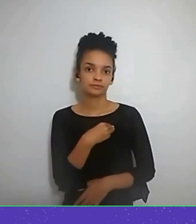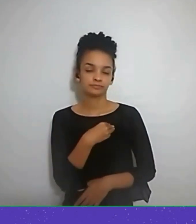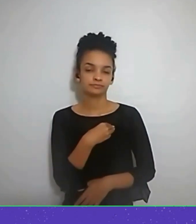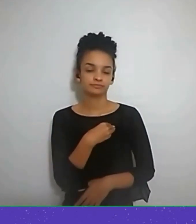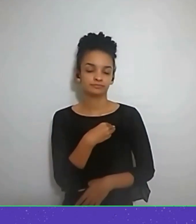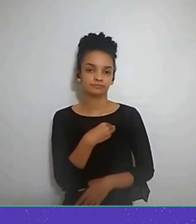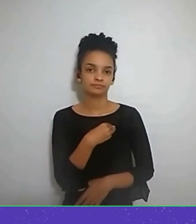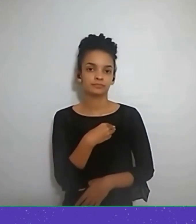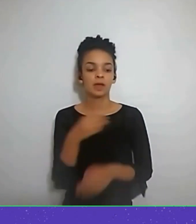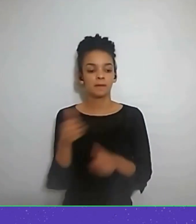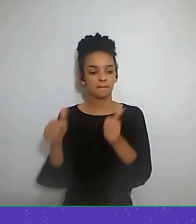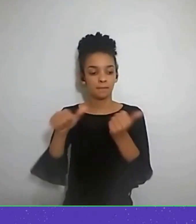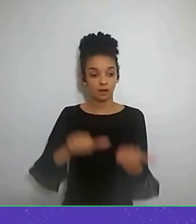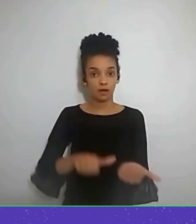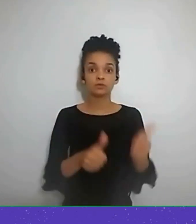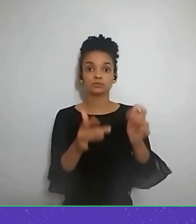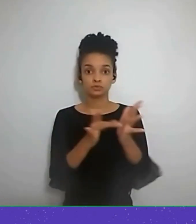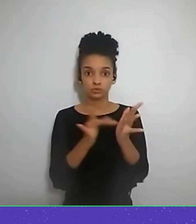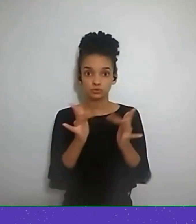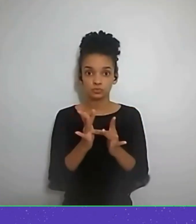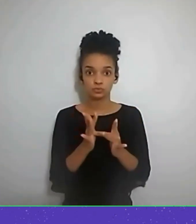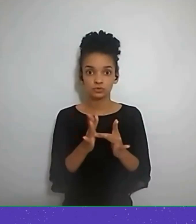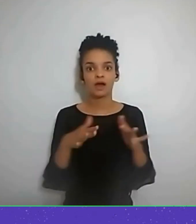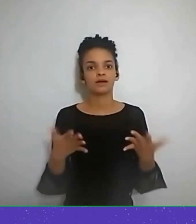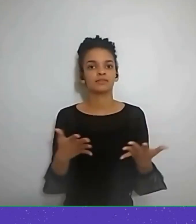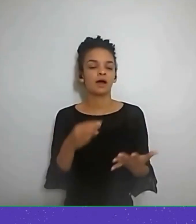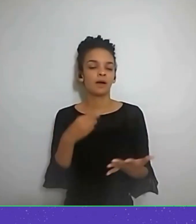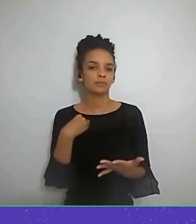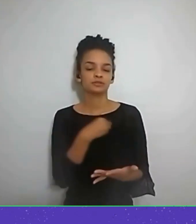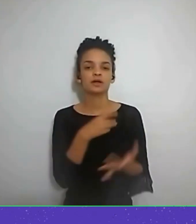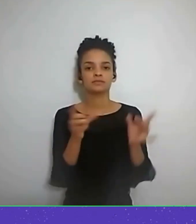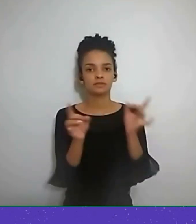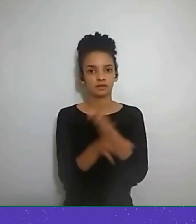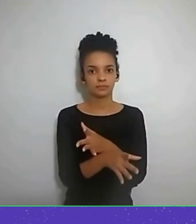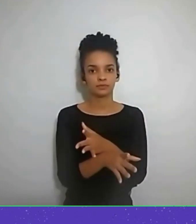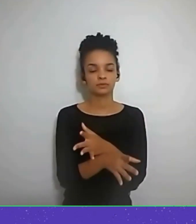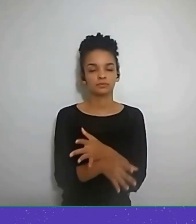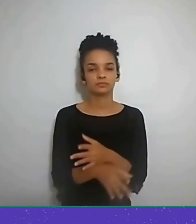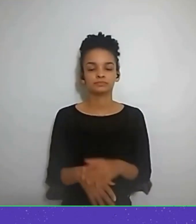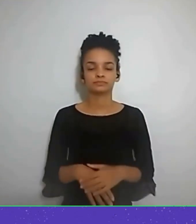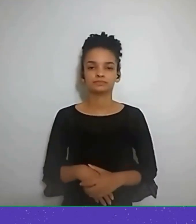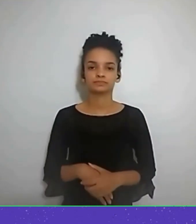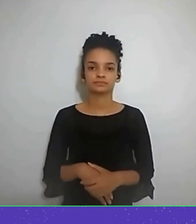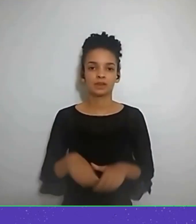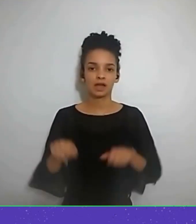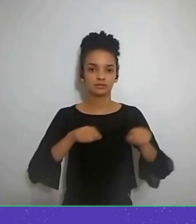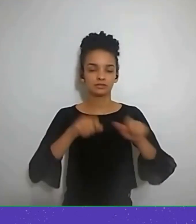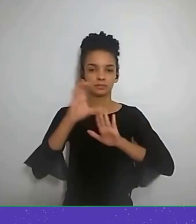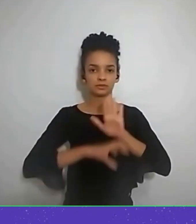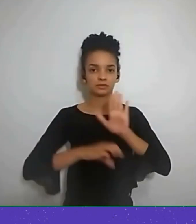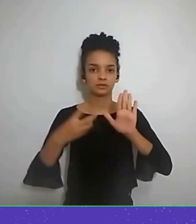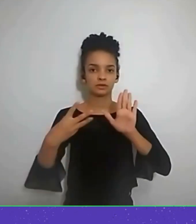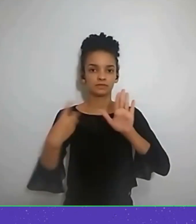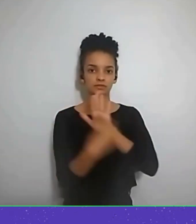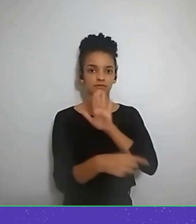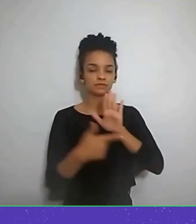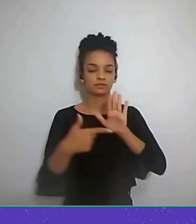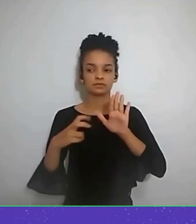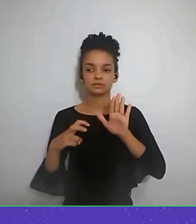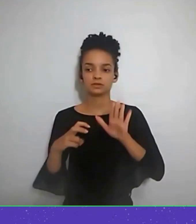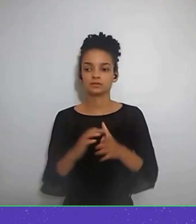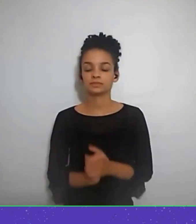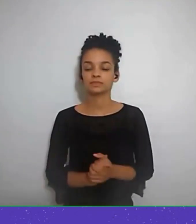Jesus. Atos 13, 25. Mas ao completar João a sua carreira,